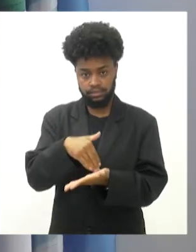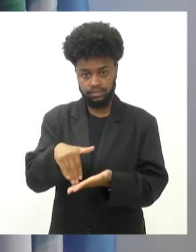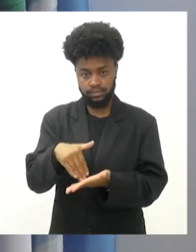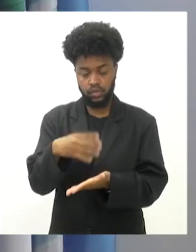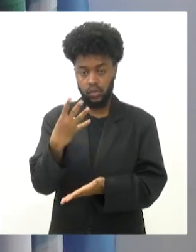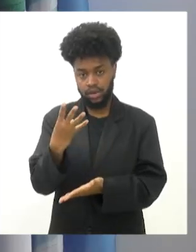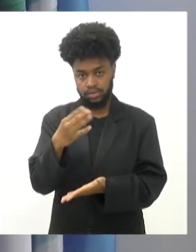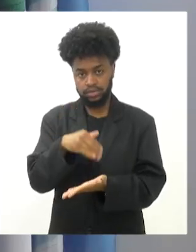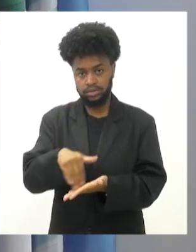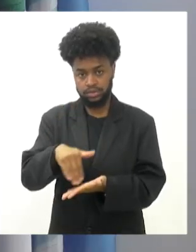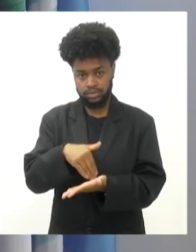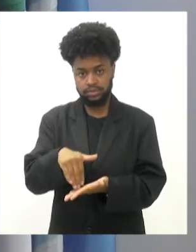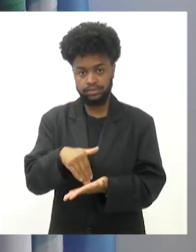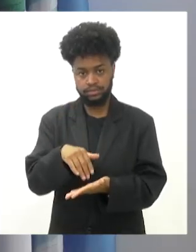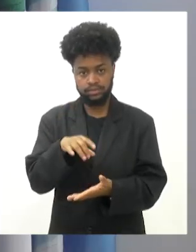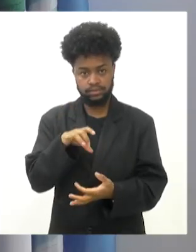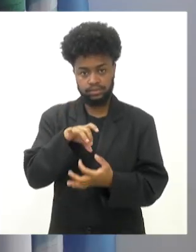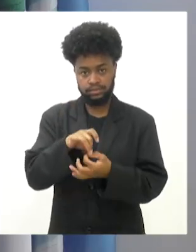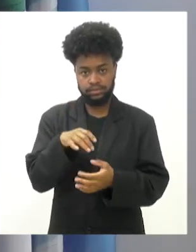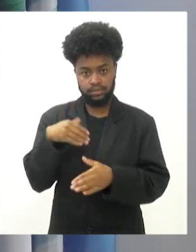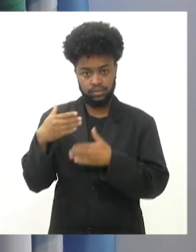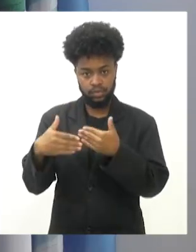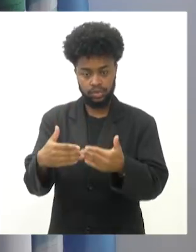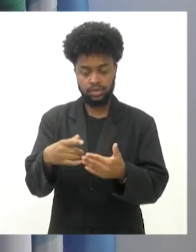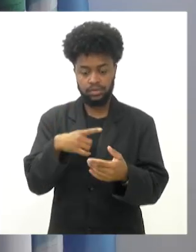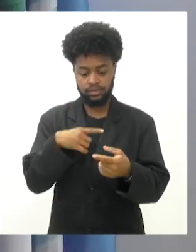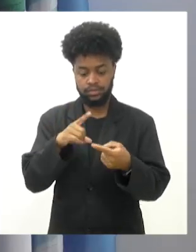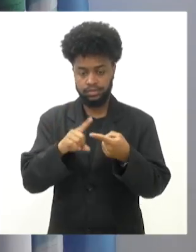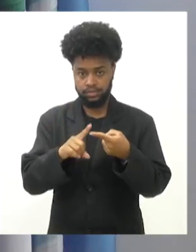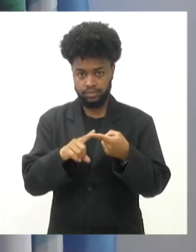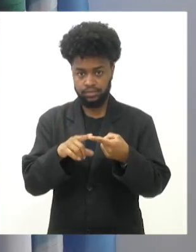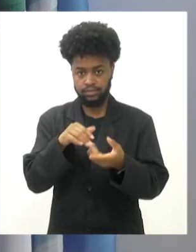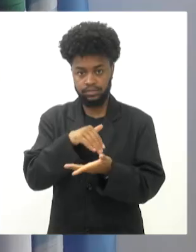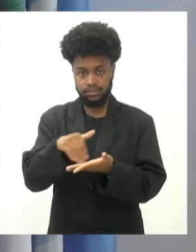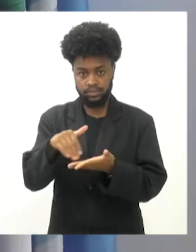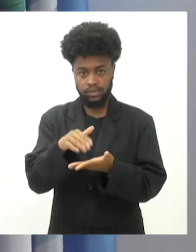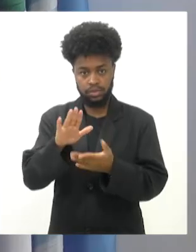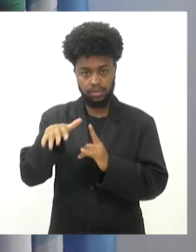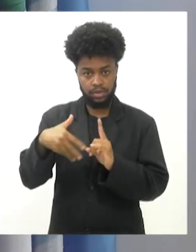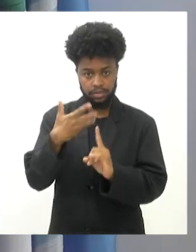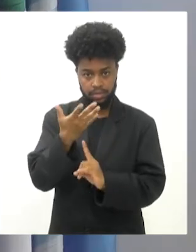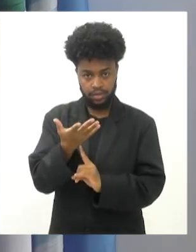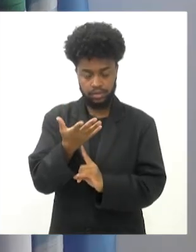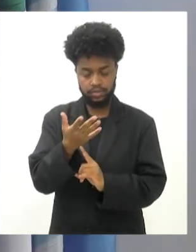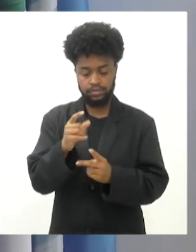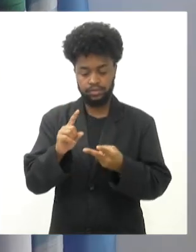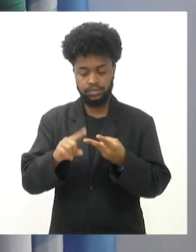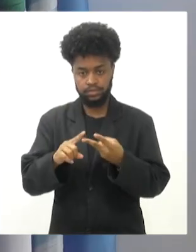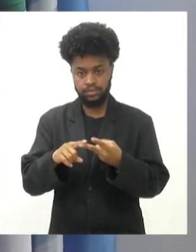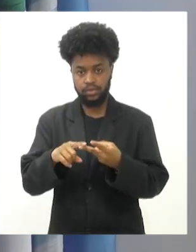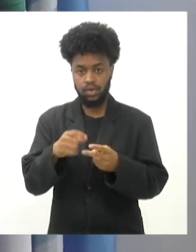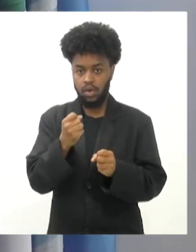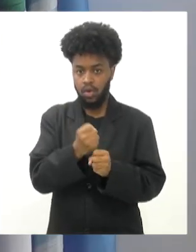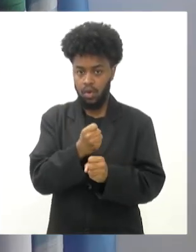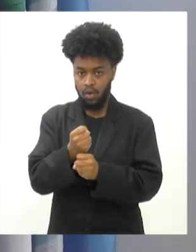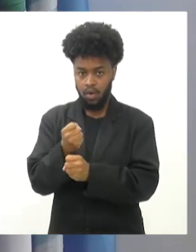4 secretarias no meio desse processo. São elas: Secretaria de Meio Ambiente, Secretaria de